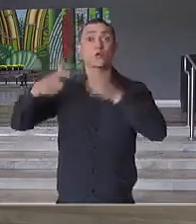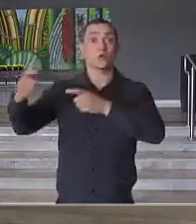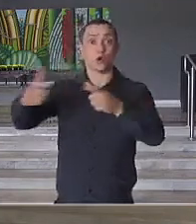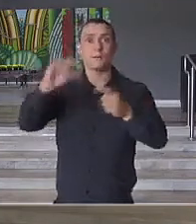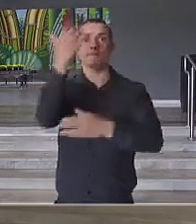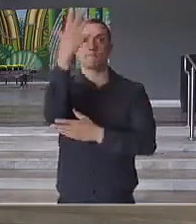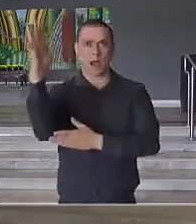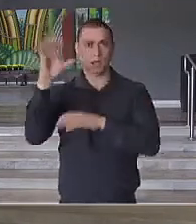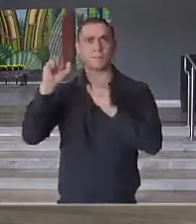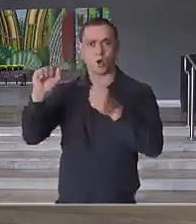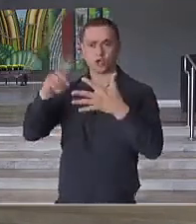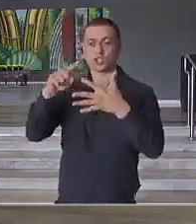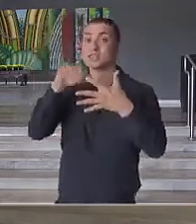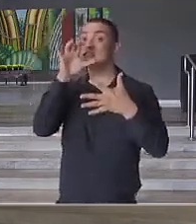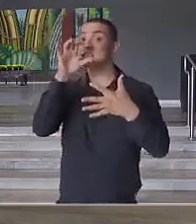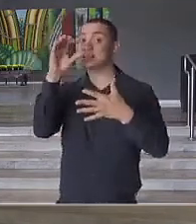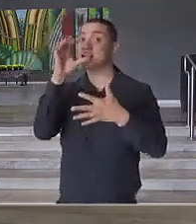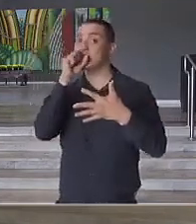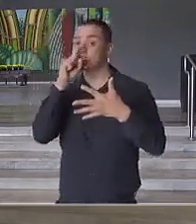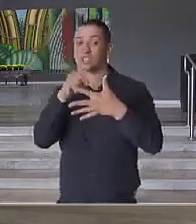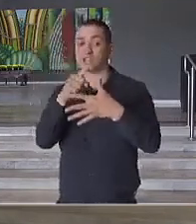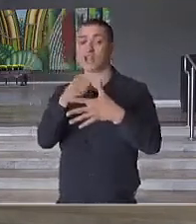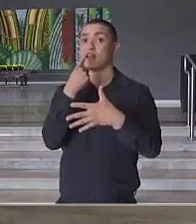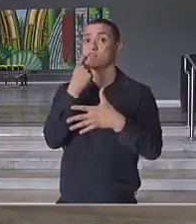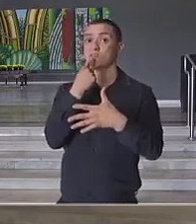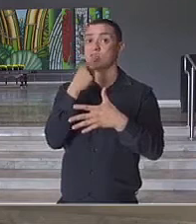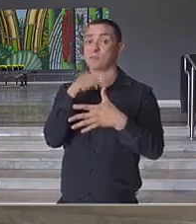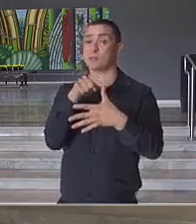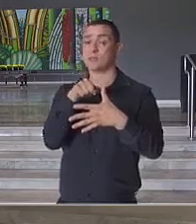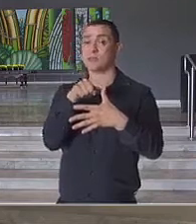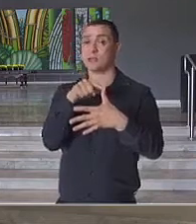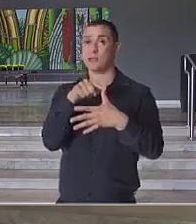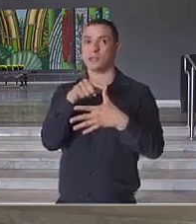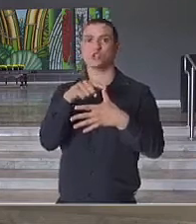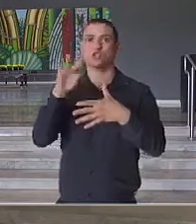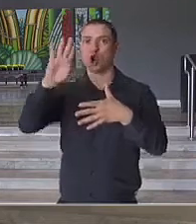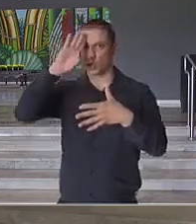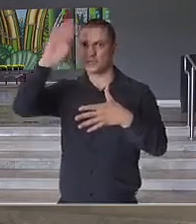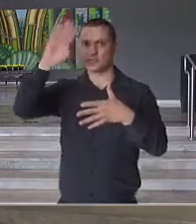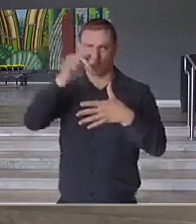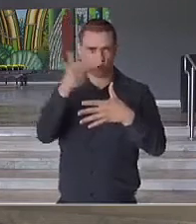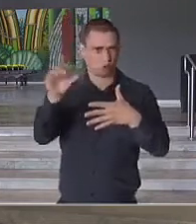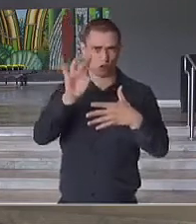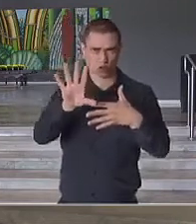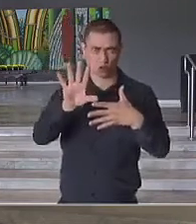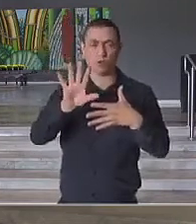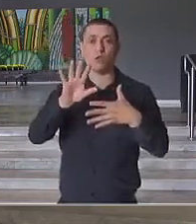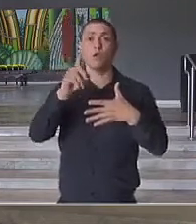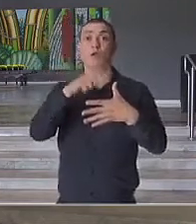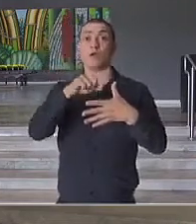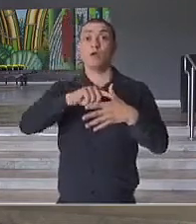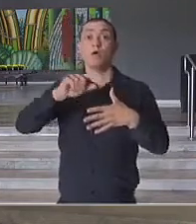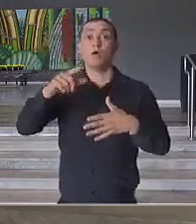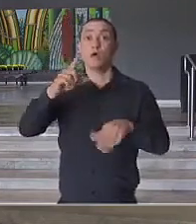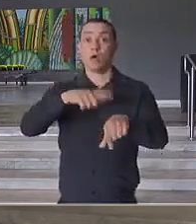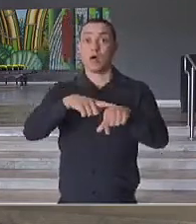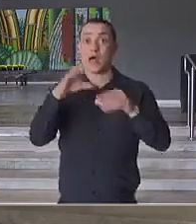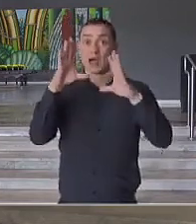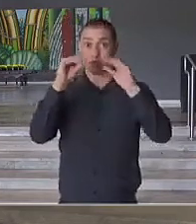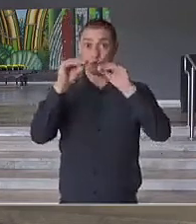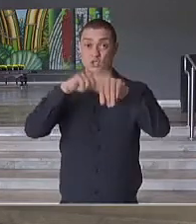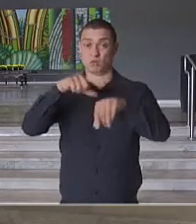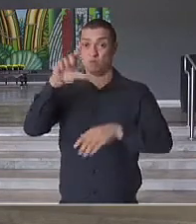laranja também, a fase vermelha, que é a mais restritiva, que são serviços essenciais, opera depois das 20